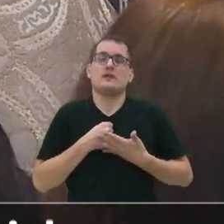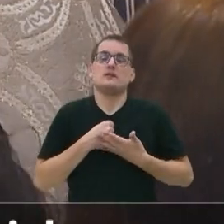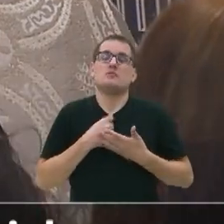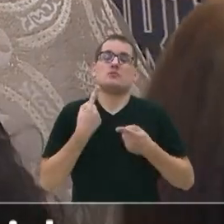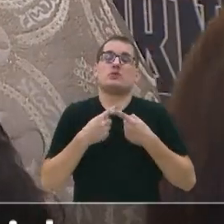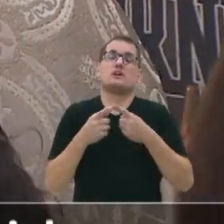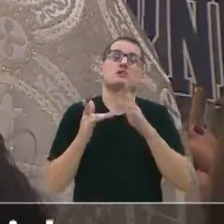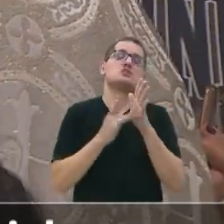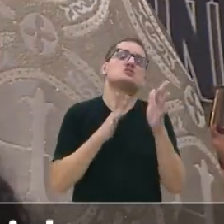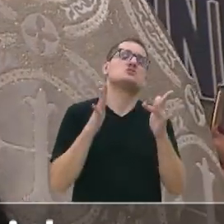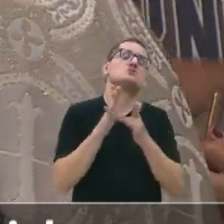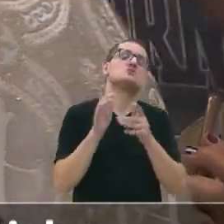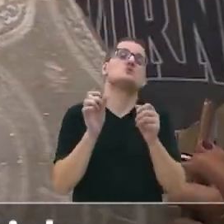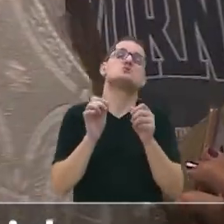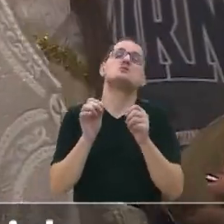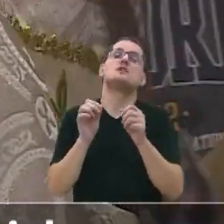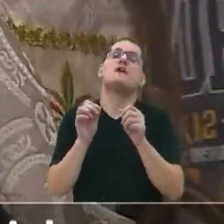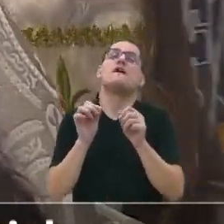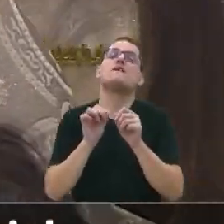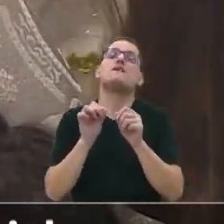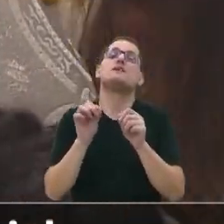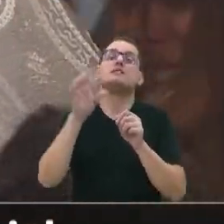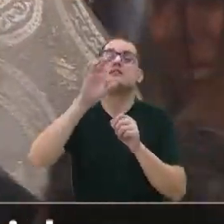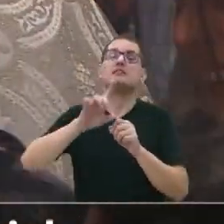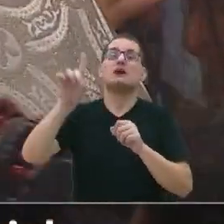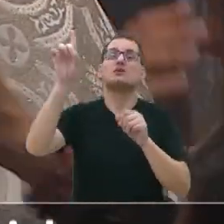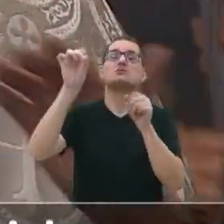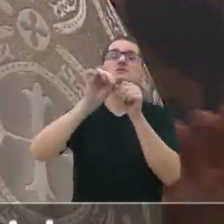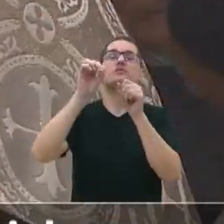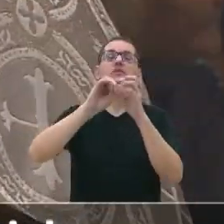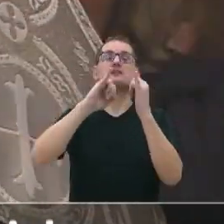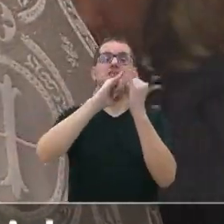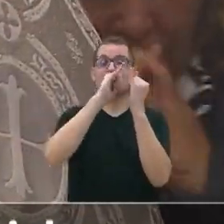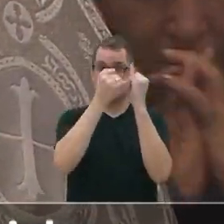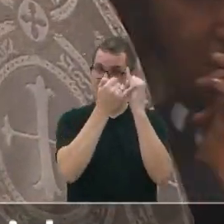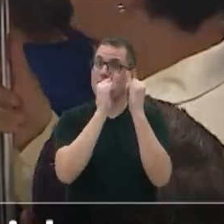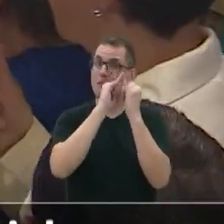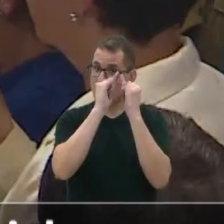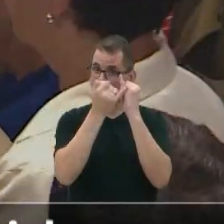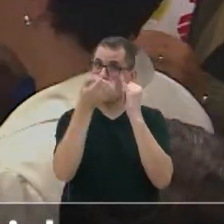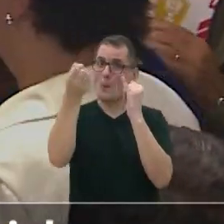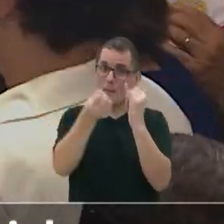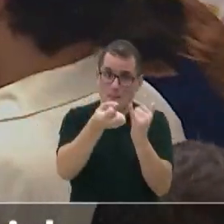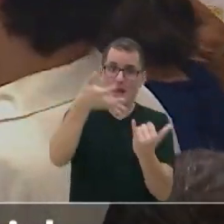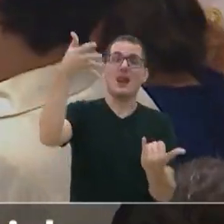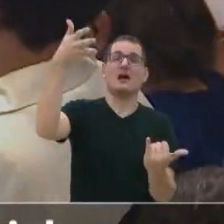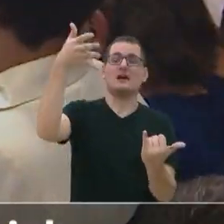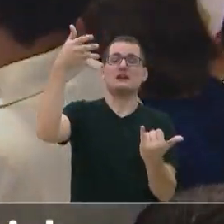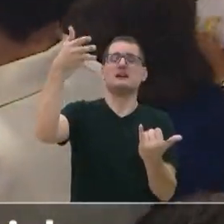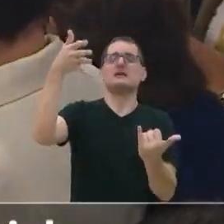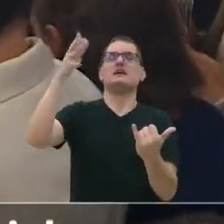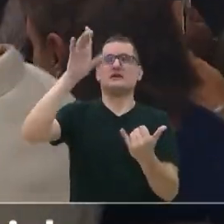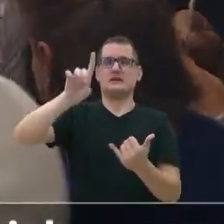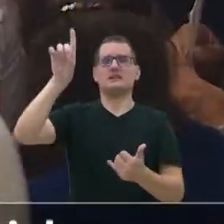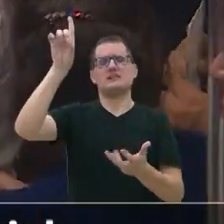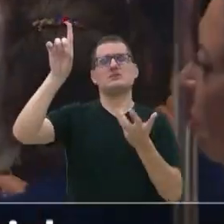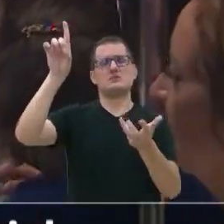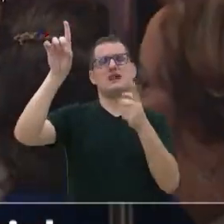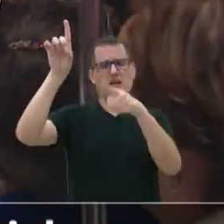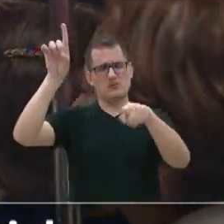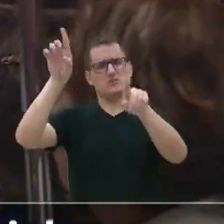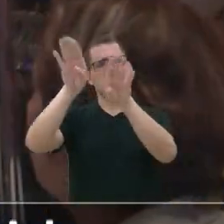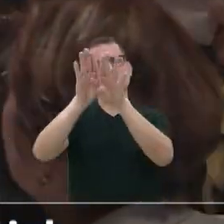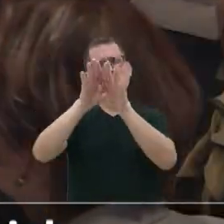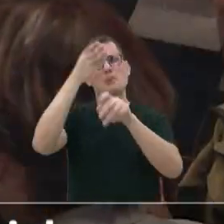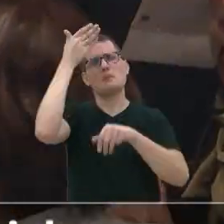acontecer na vida de Isabel, e Ele quer que você também seja esse instrumento do impossível na mão